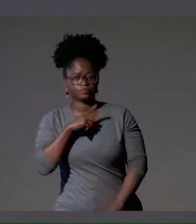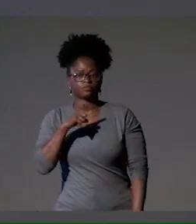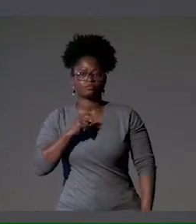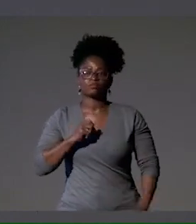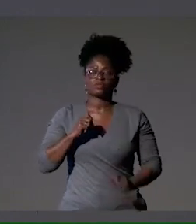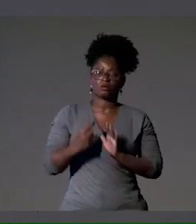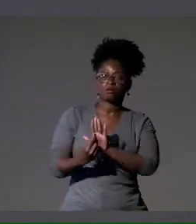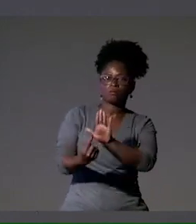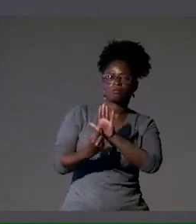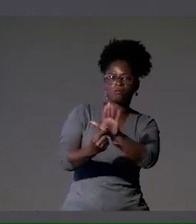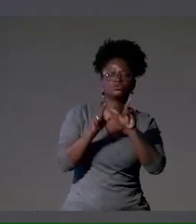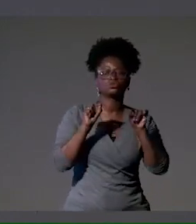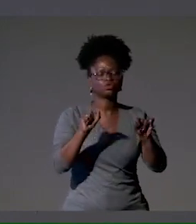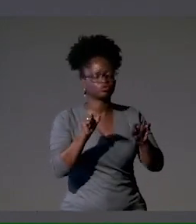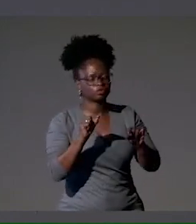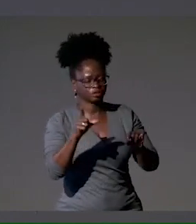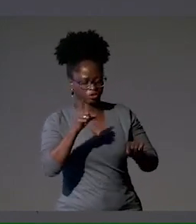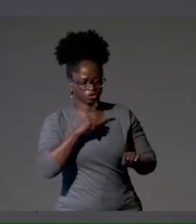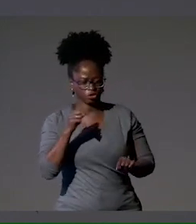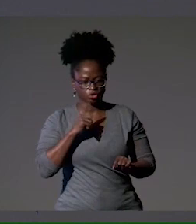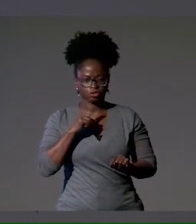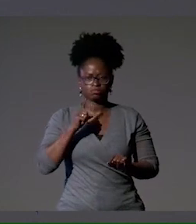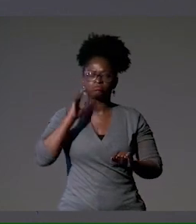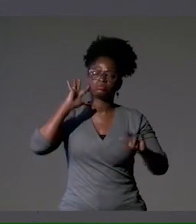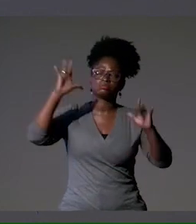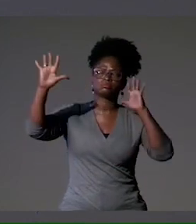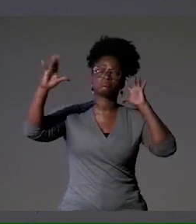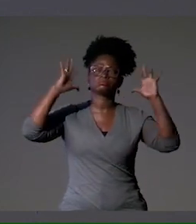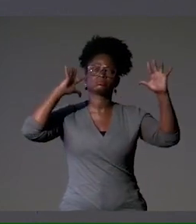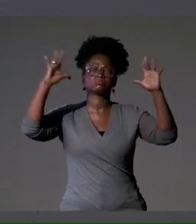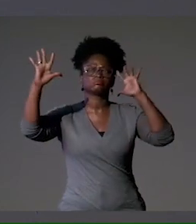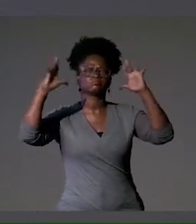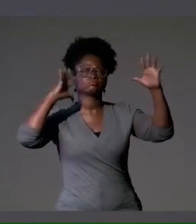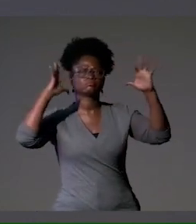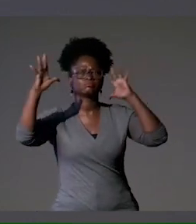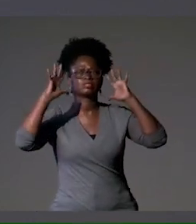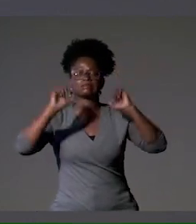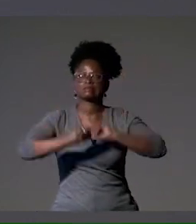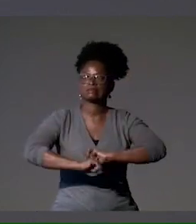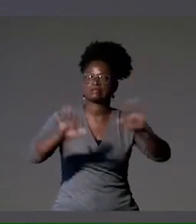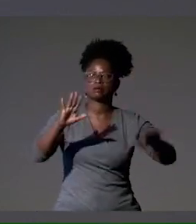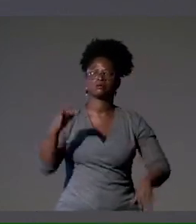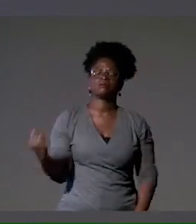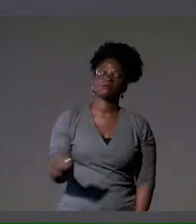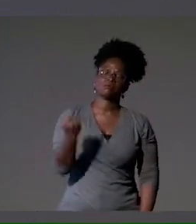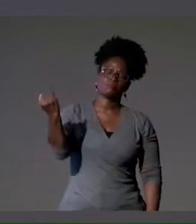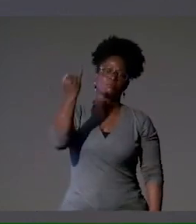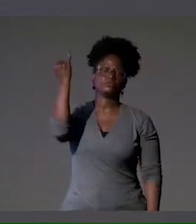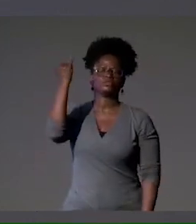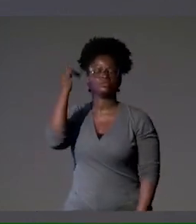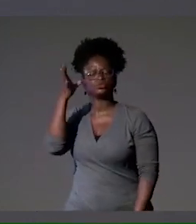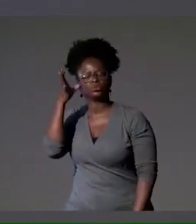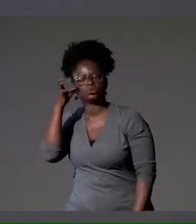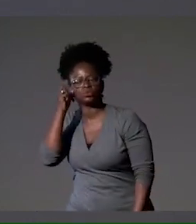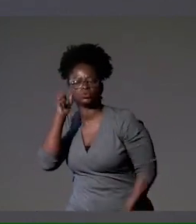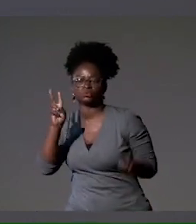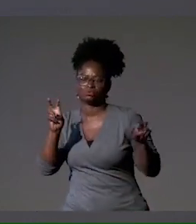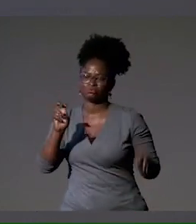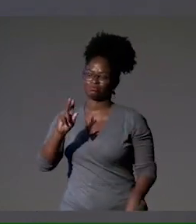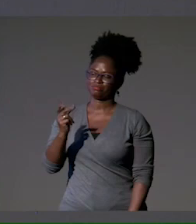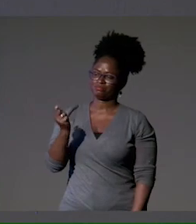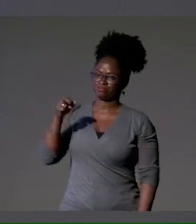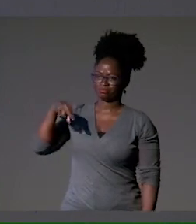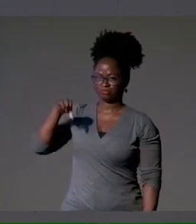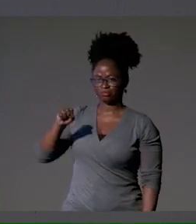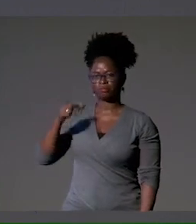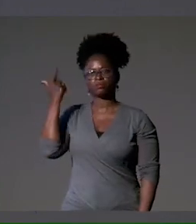a apresentação que sugeria que eles estavam alucinando. Então, aí foi ficando mais claro a importância desse sono REM para a questão